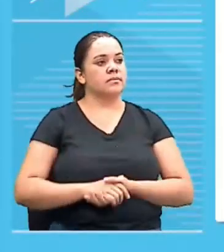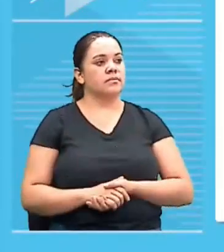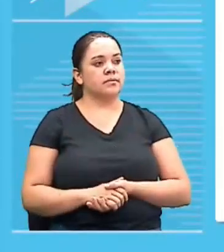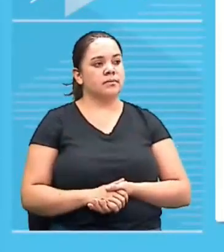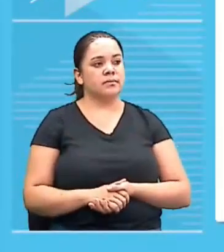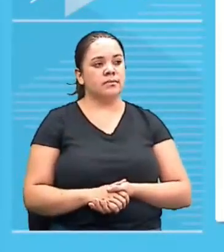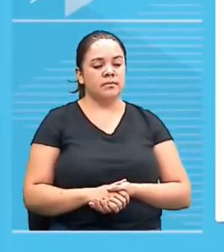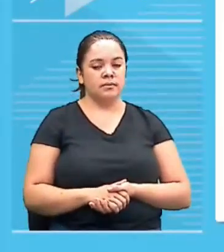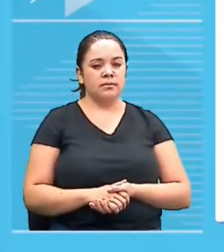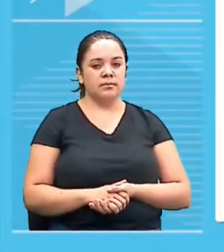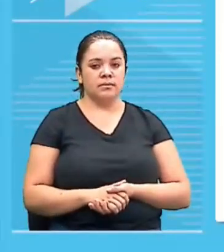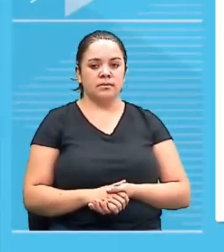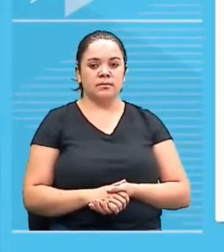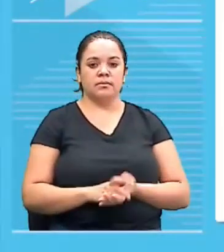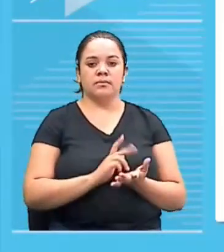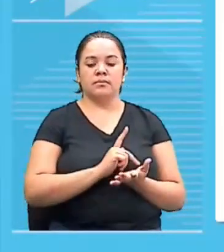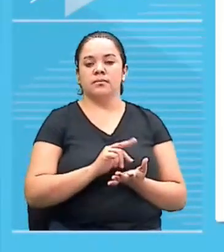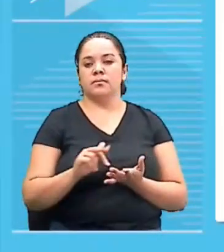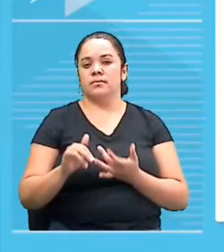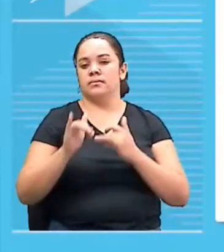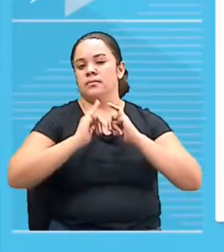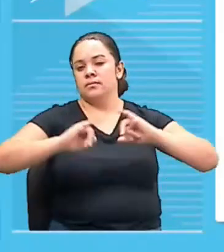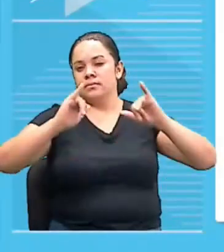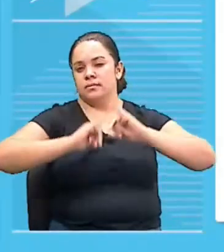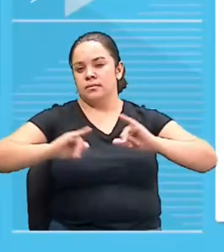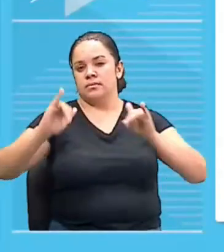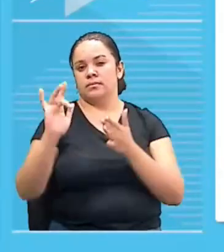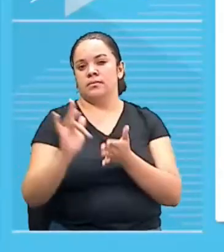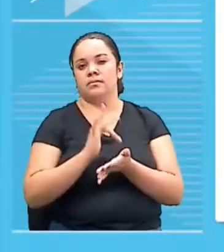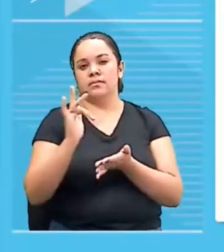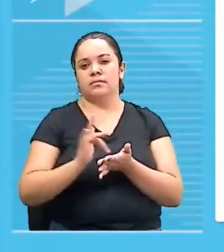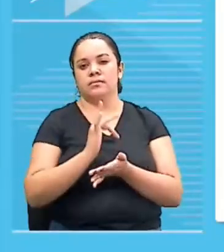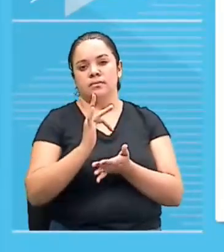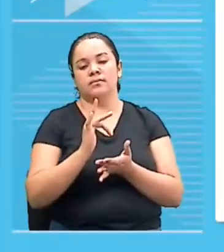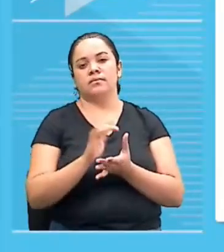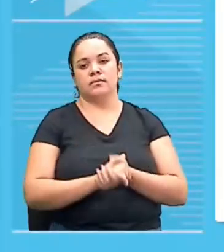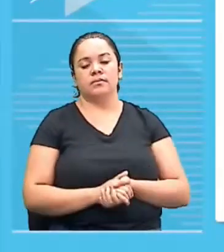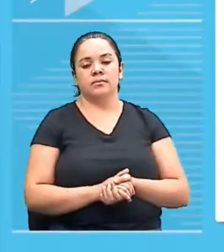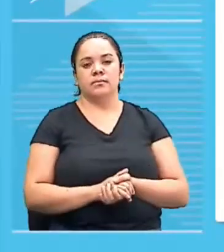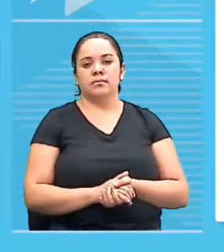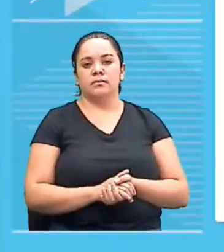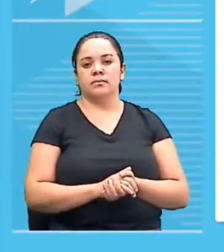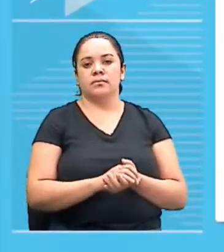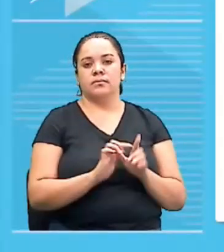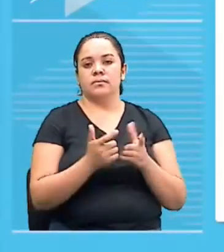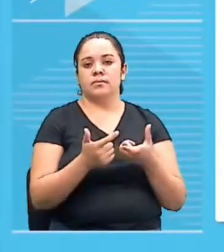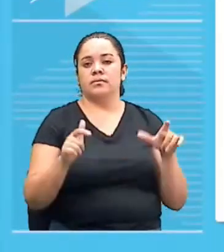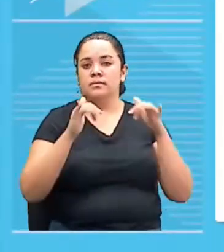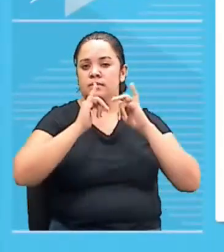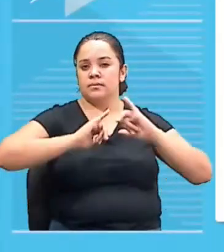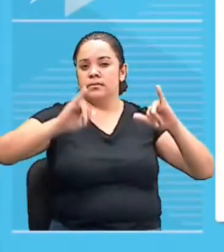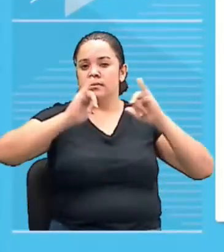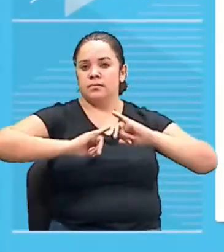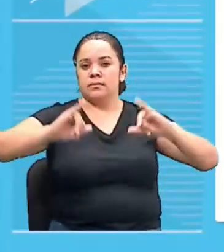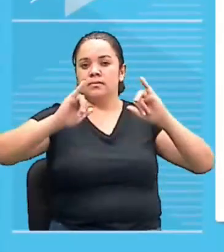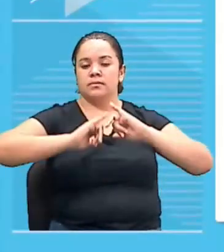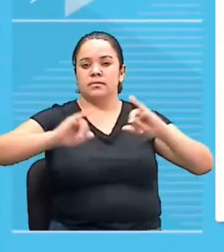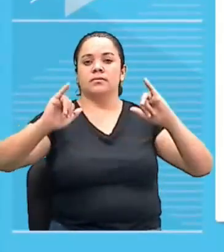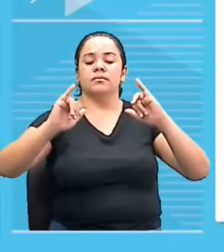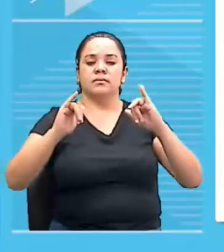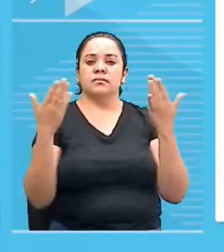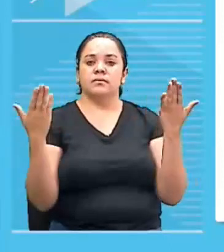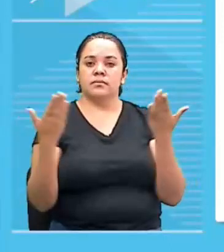quantidade de informações digitalizadas, né? A grande quantidade em massa de informações que hoje